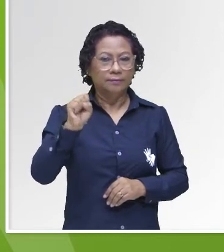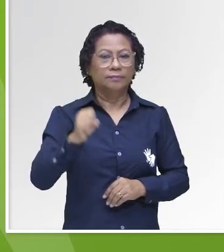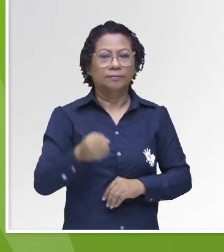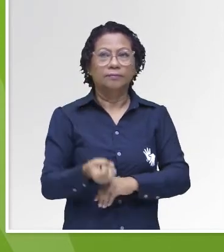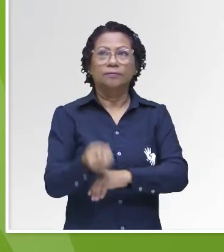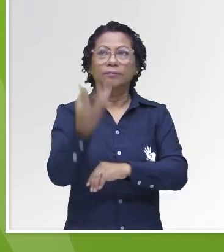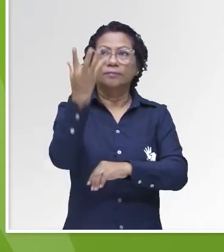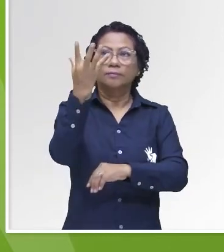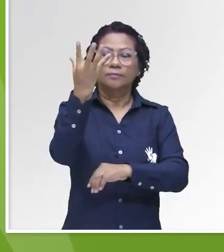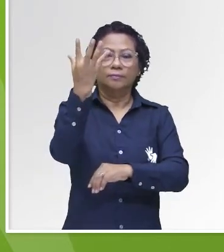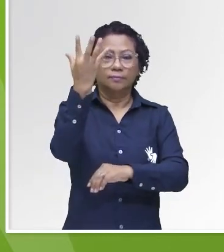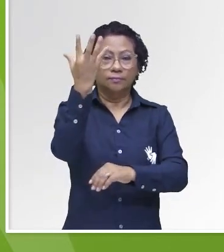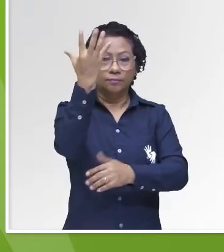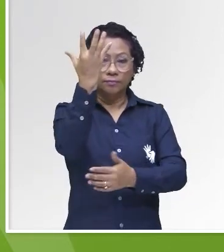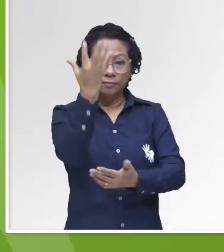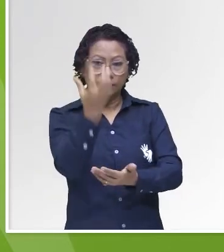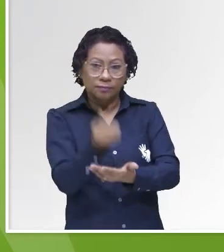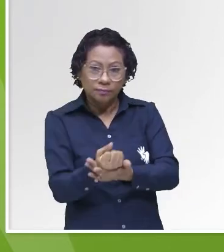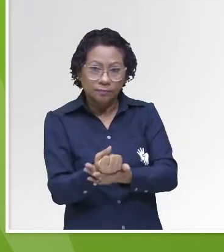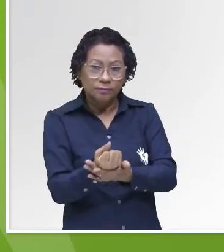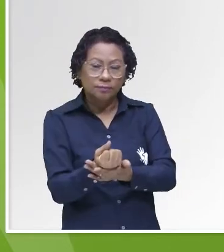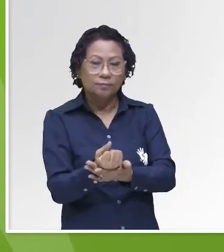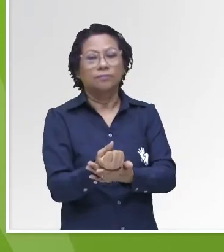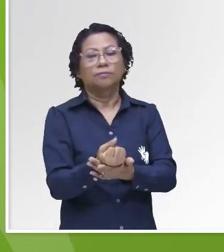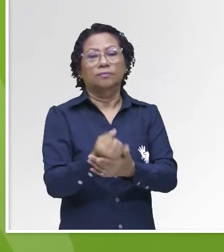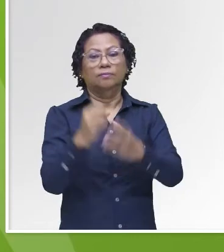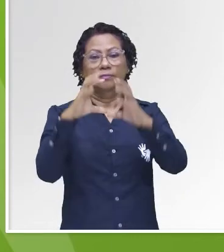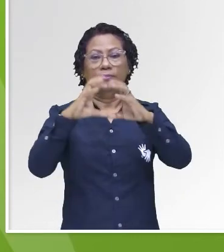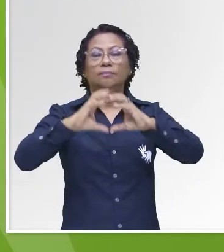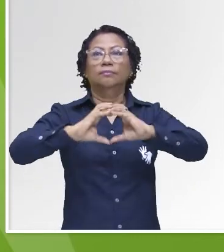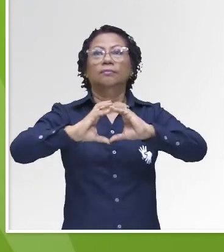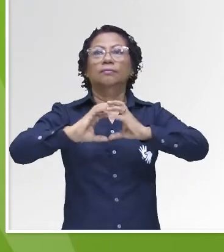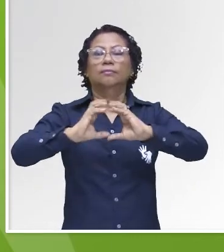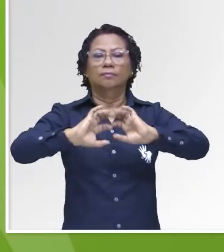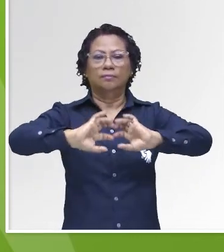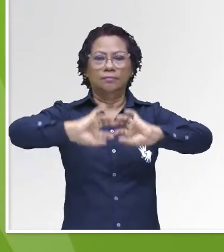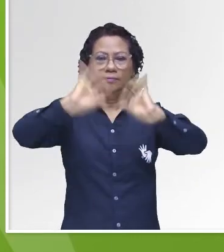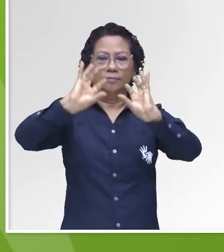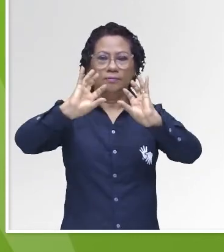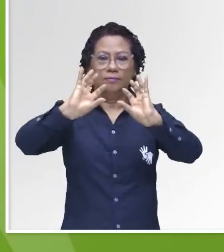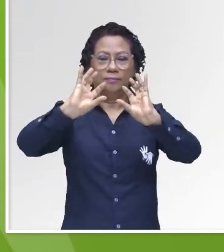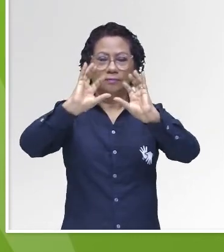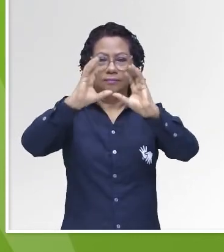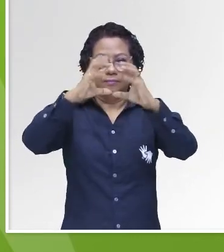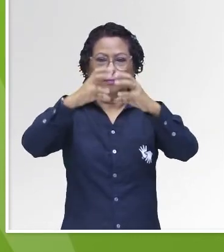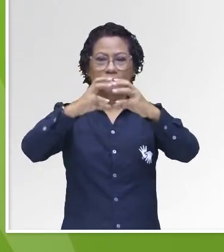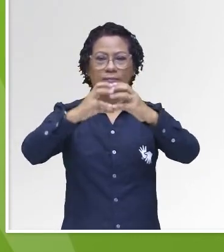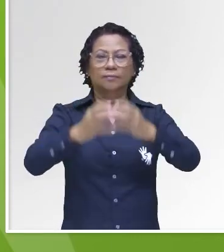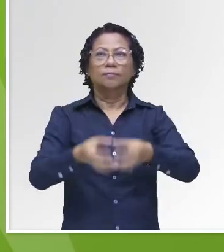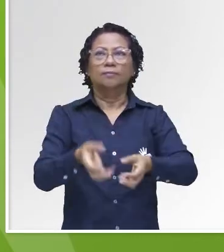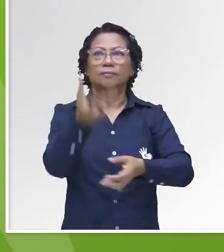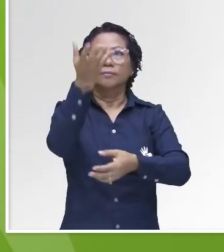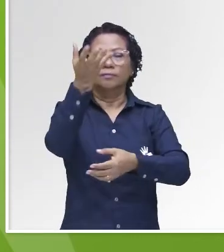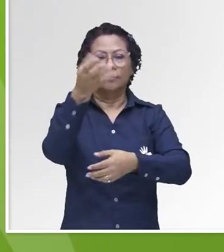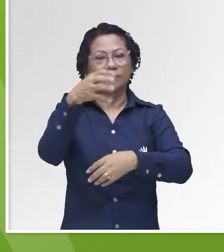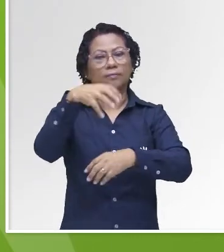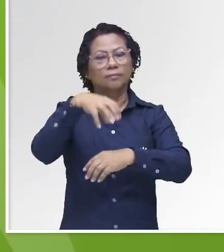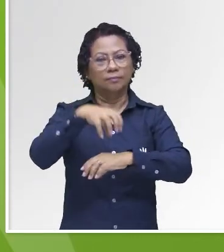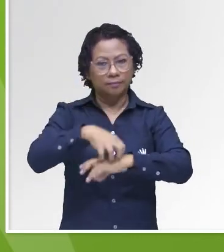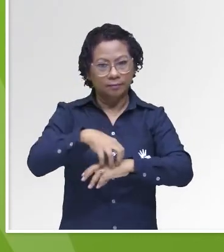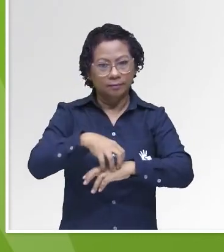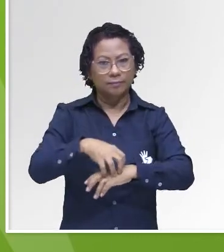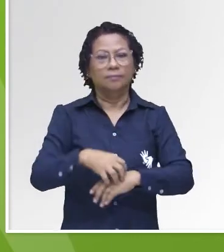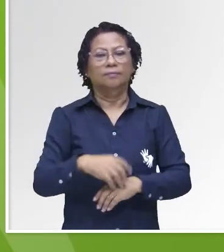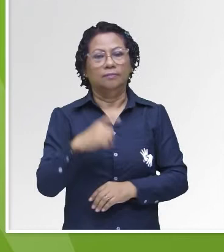9,8 metros por segundo ao quadrado. Só que nós vamos sempre arredondar a gravidade